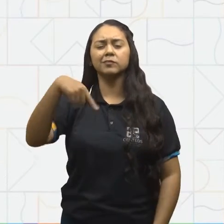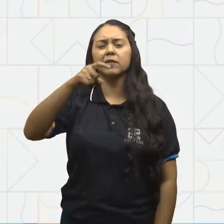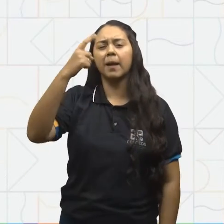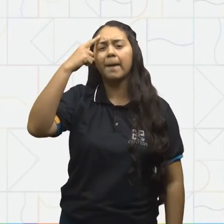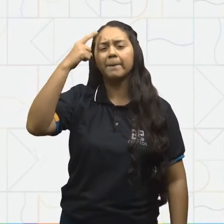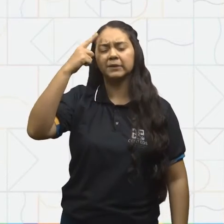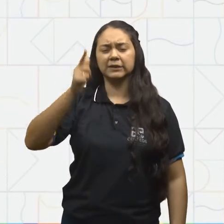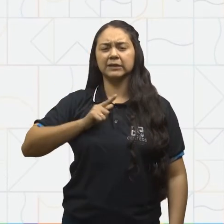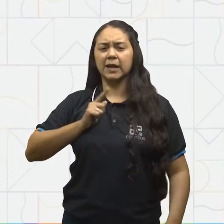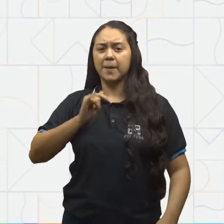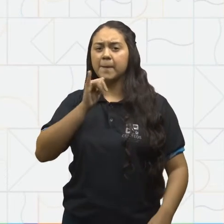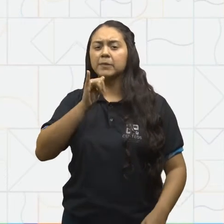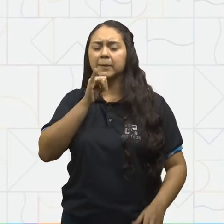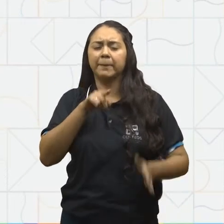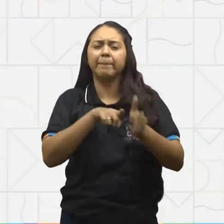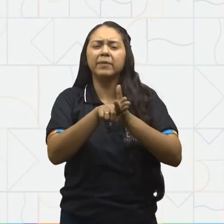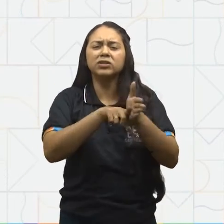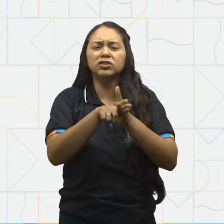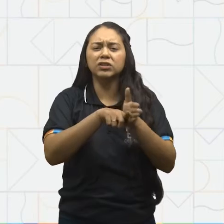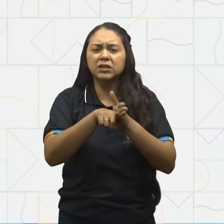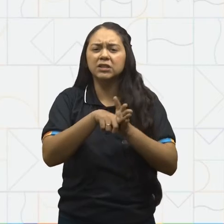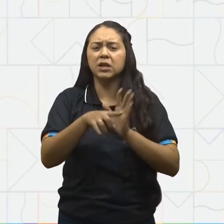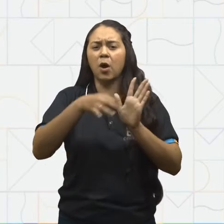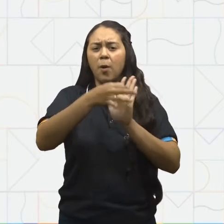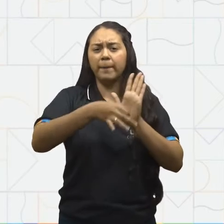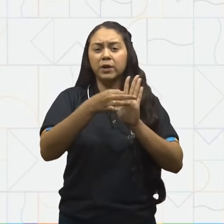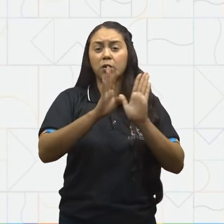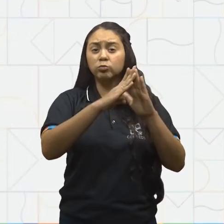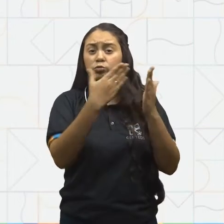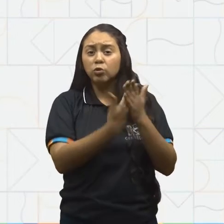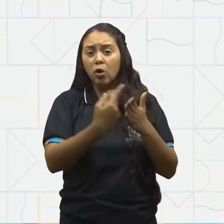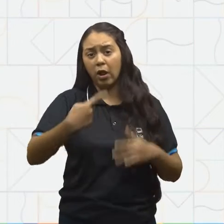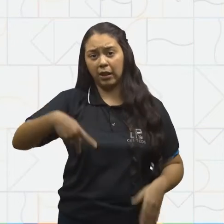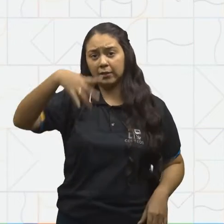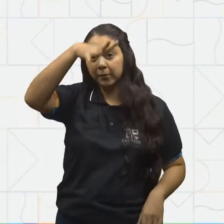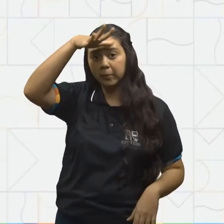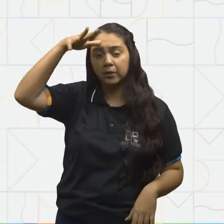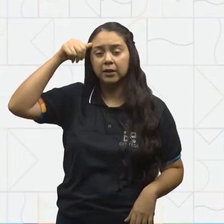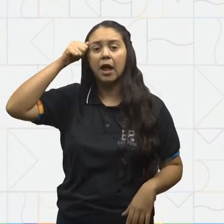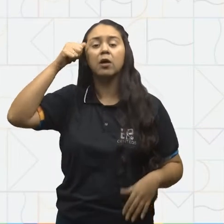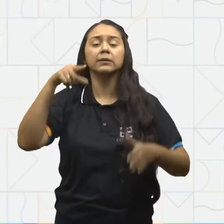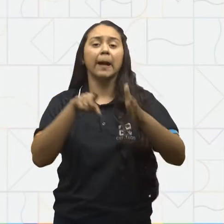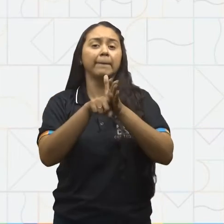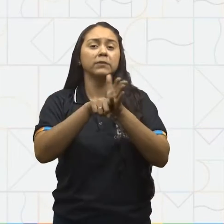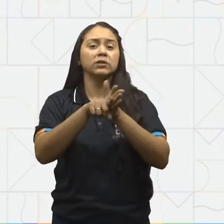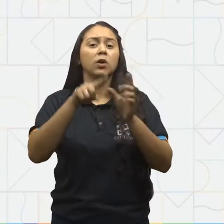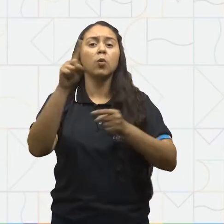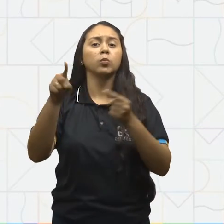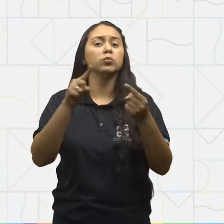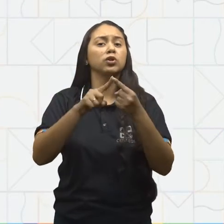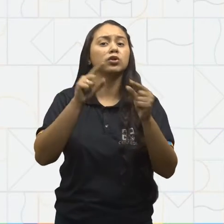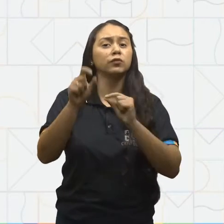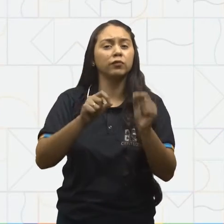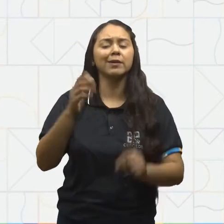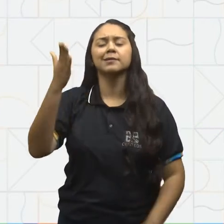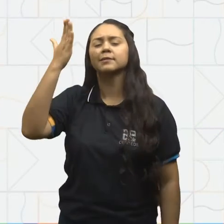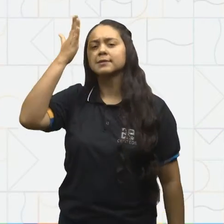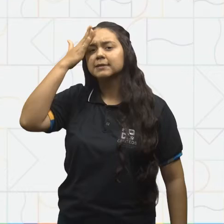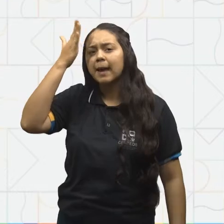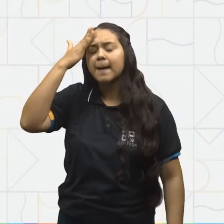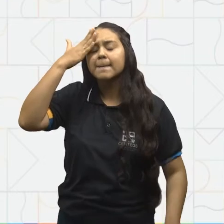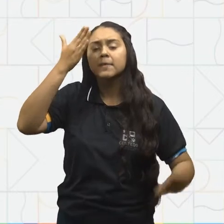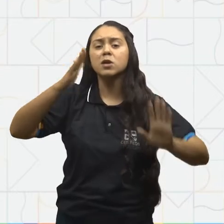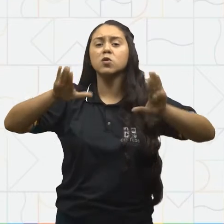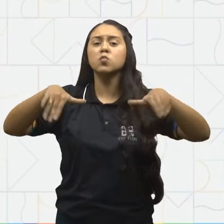uma pequena pesquisa de opinião em uma escola de Manaus. A pesquisa tem por objetivo